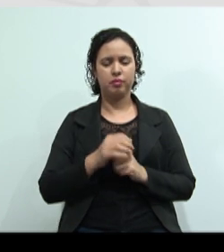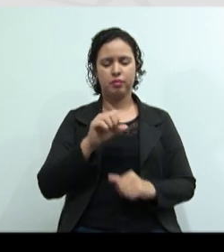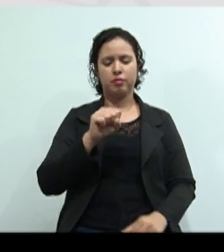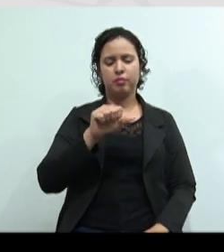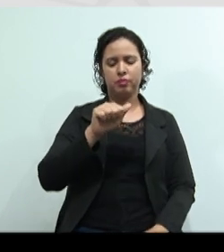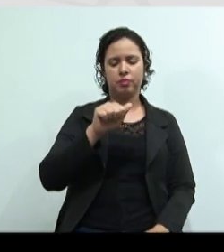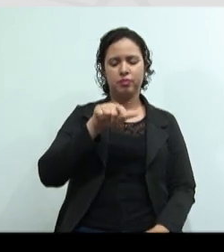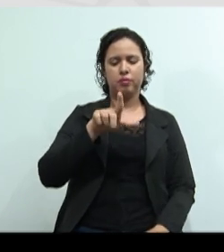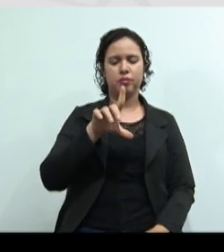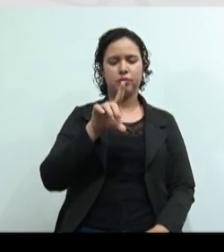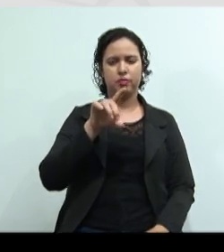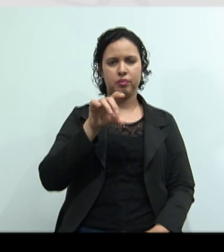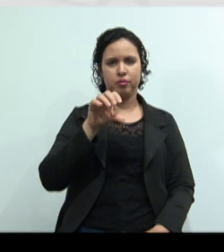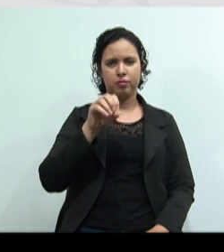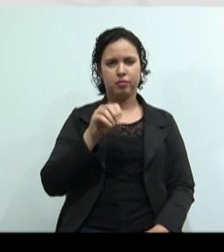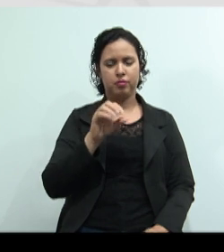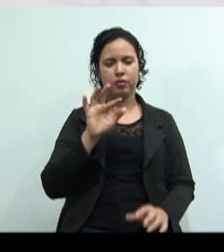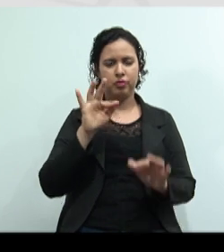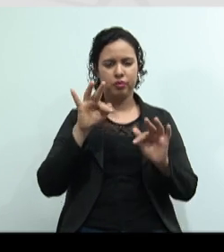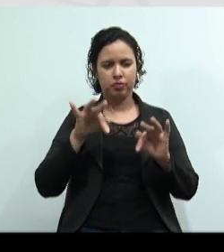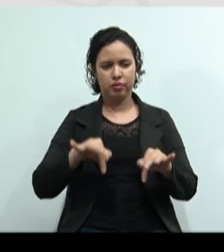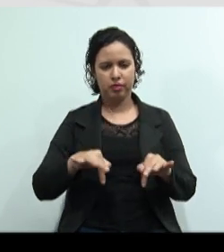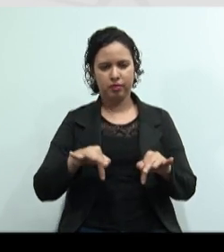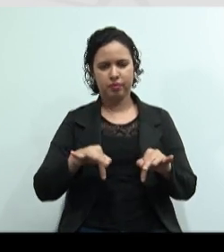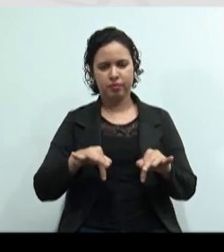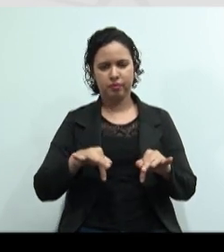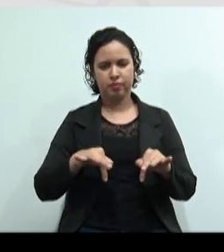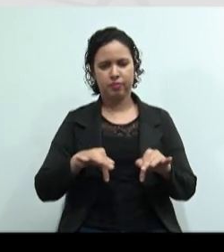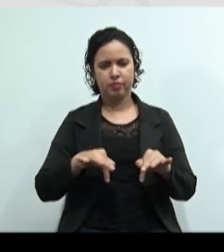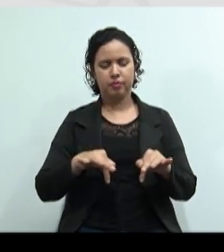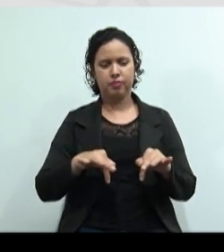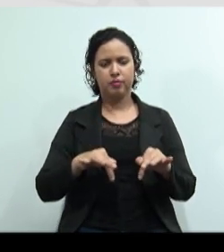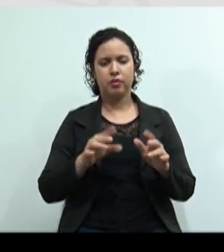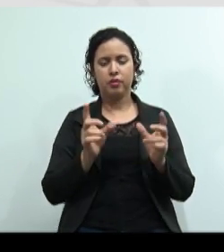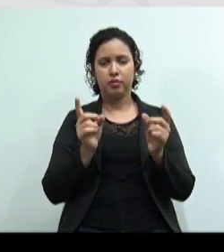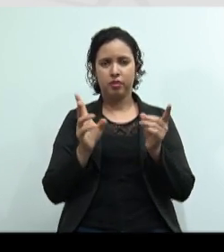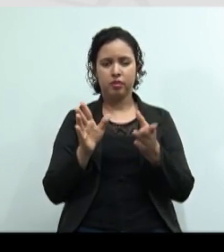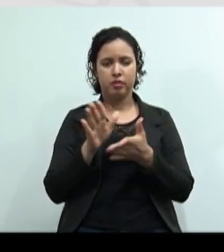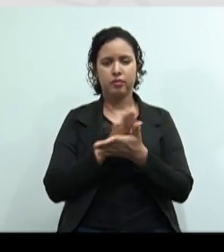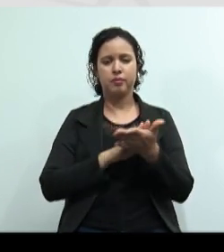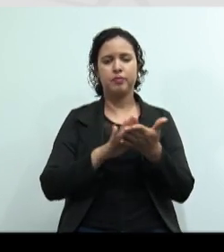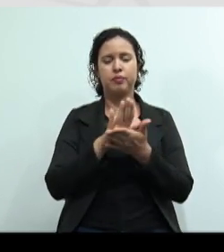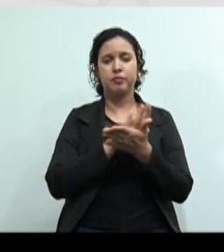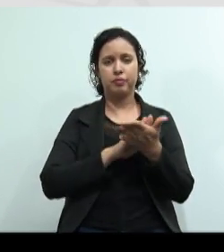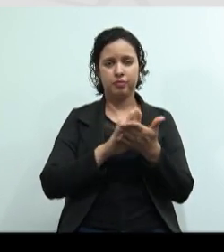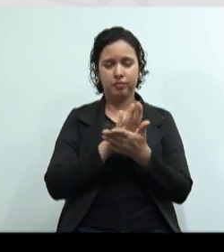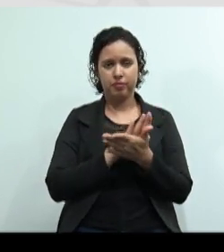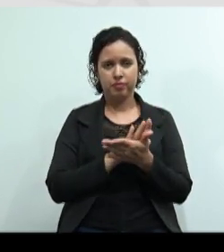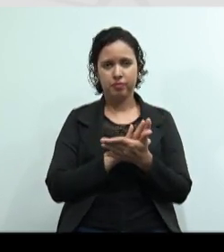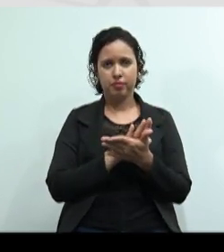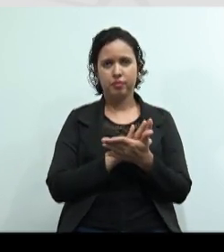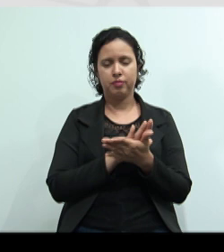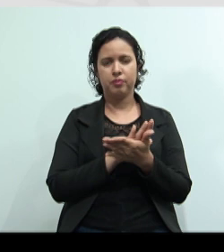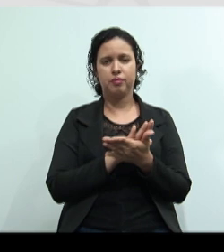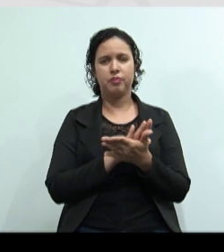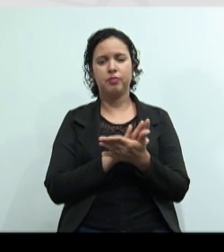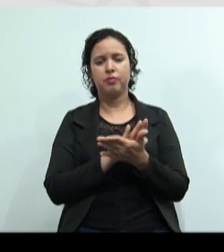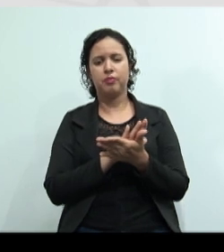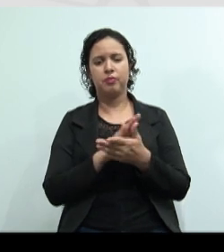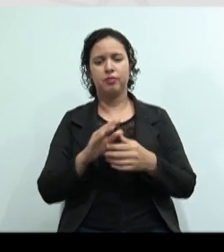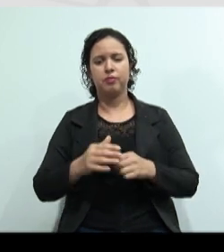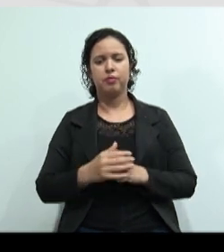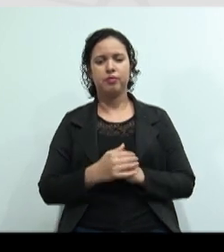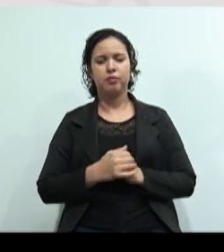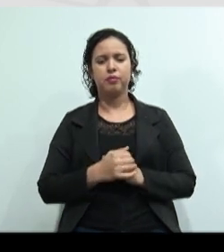final, nesse dia, no dia 1/3, só foi feita essa compra. Não vendeu nada. Então, nós não temos nenhum valor lançado aqui em